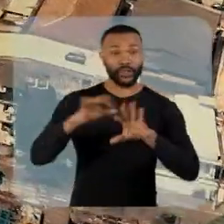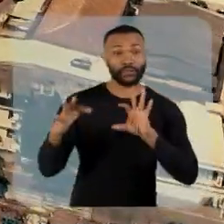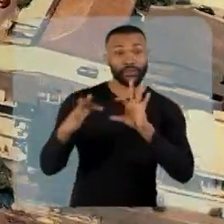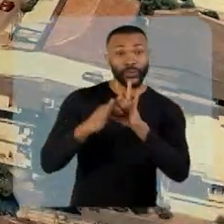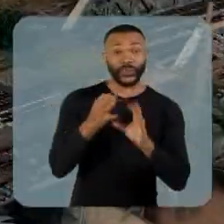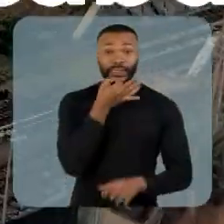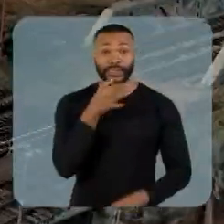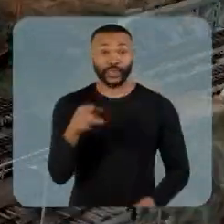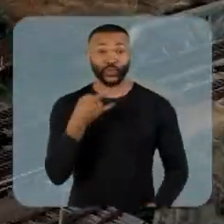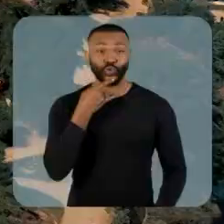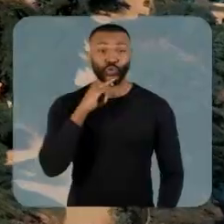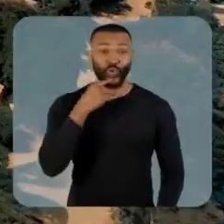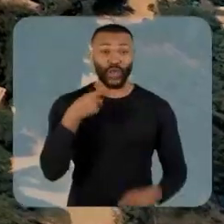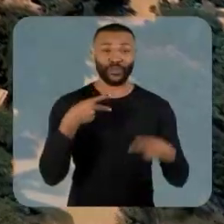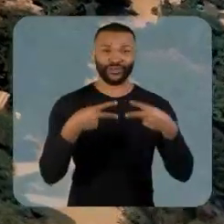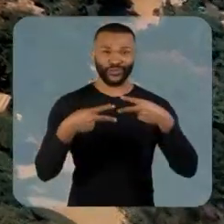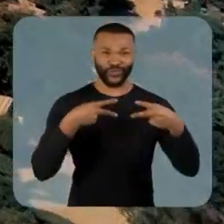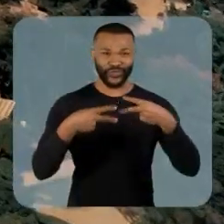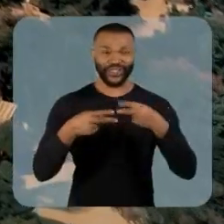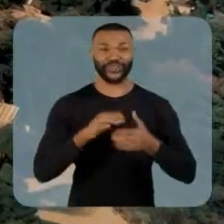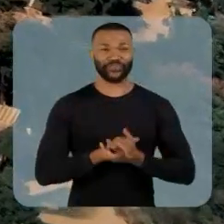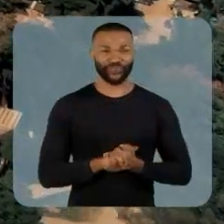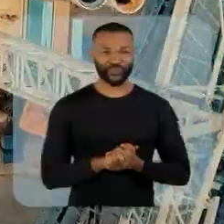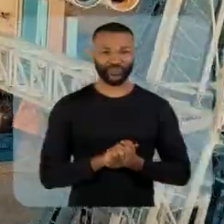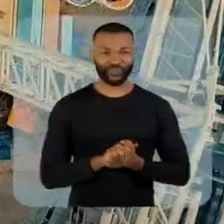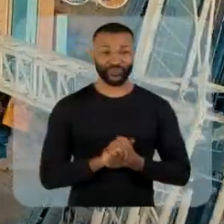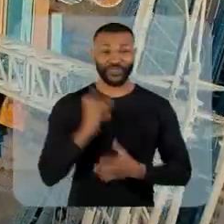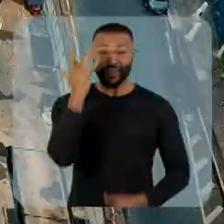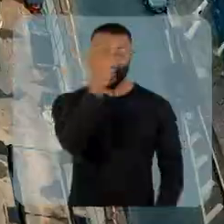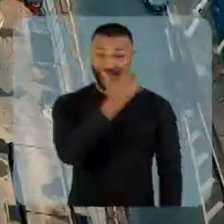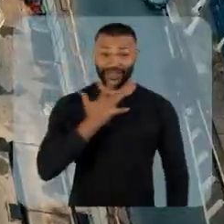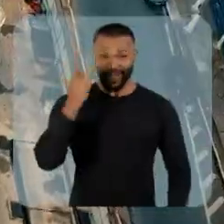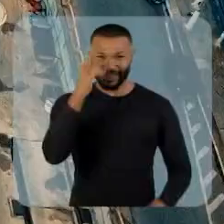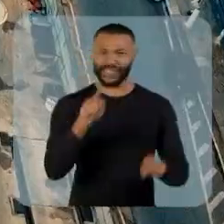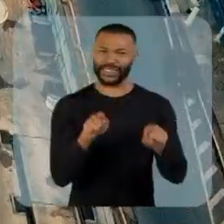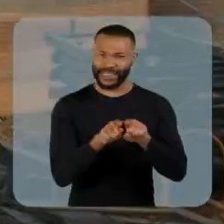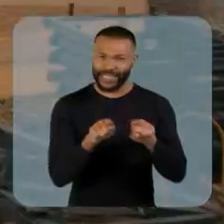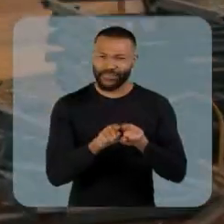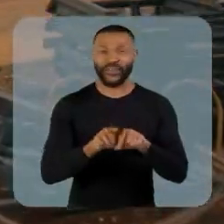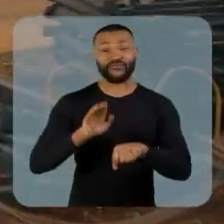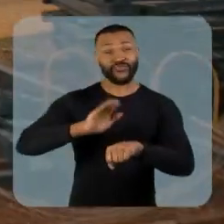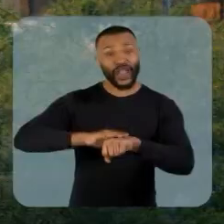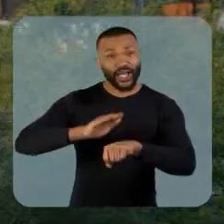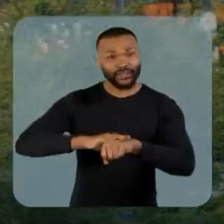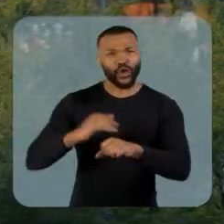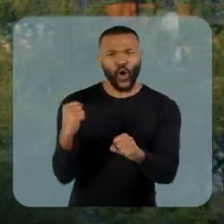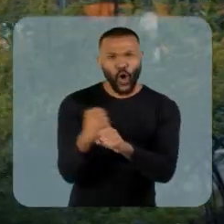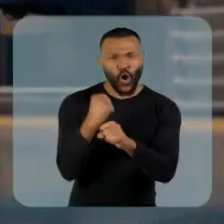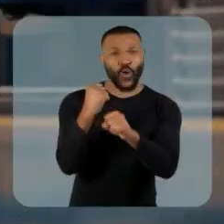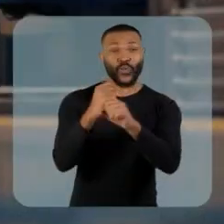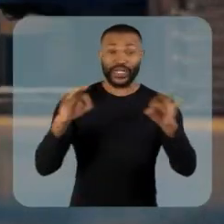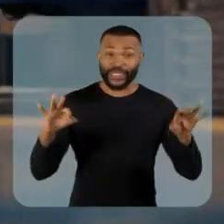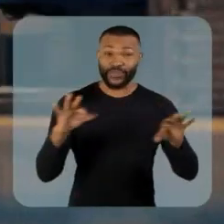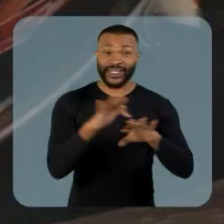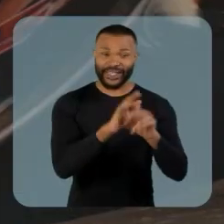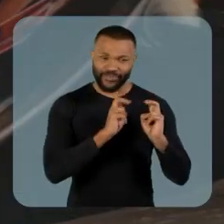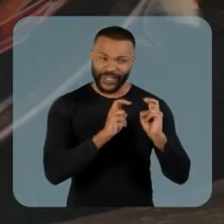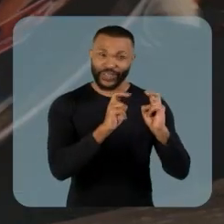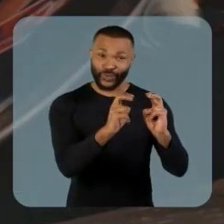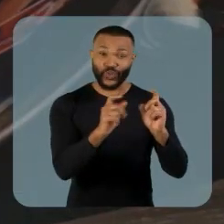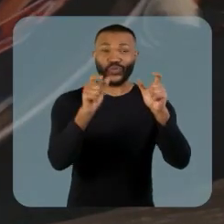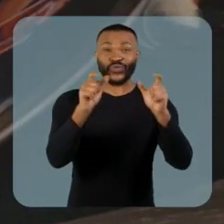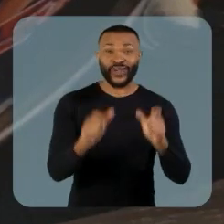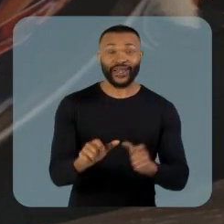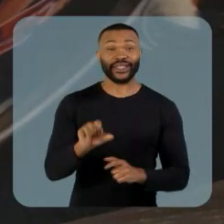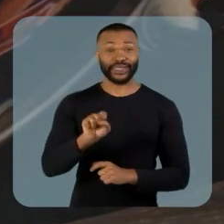a Santos, Sorocaba e São José dos Campos. Haddad também vai concluir as obras atrasadas, levar o metrô até Santo